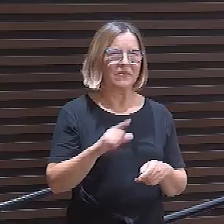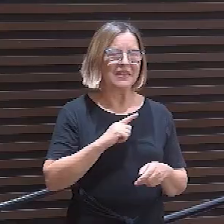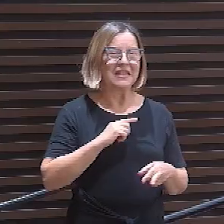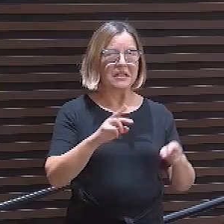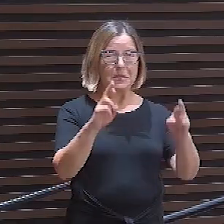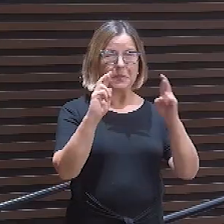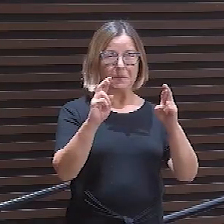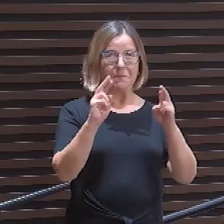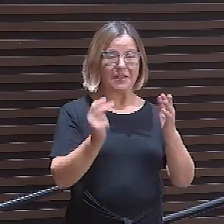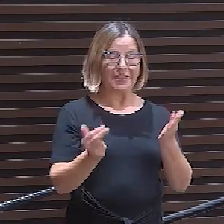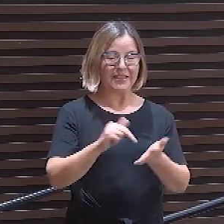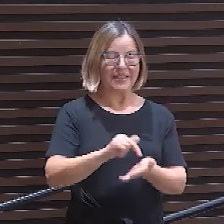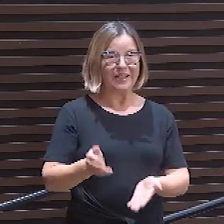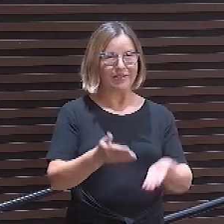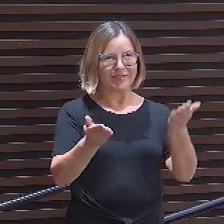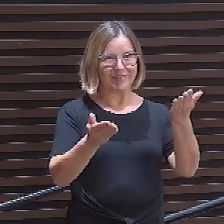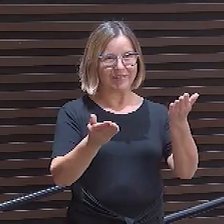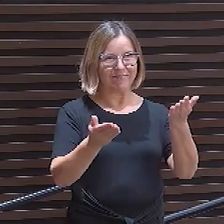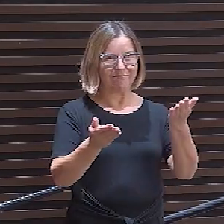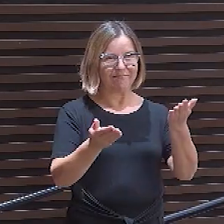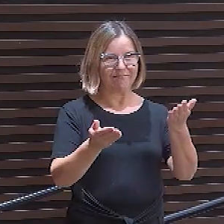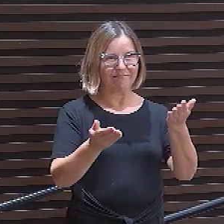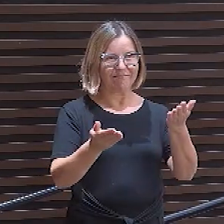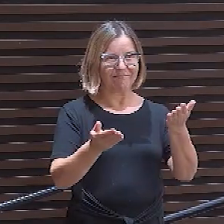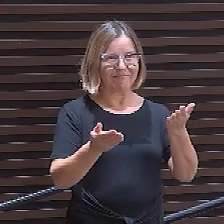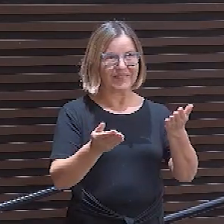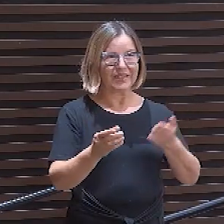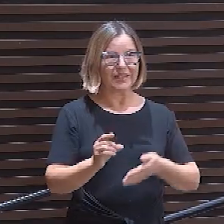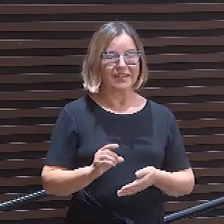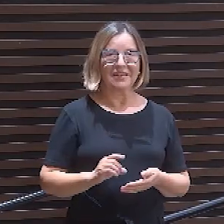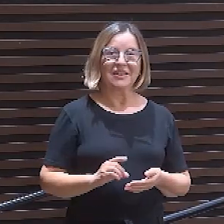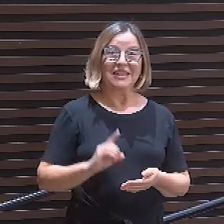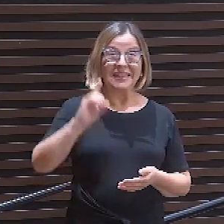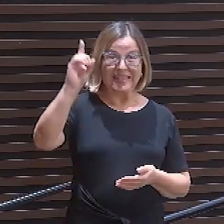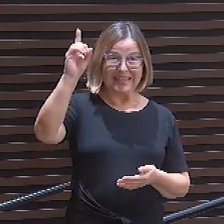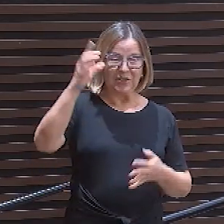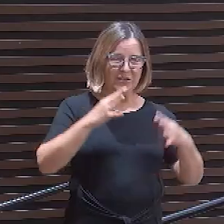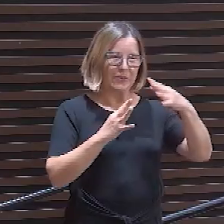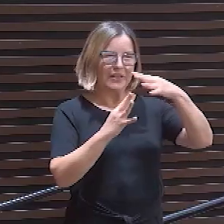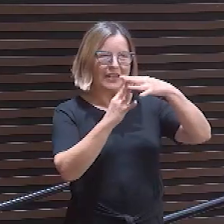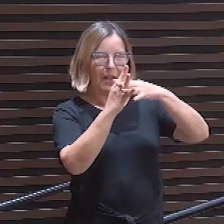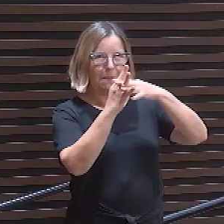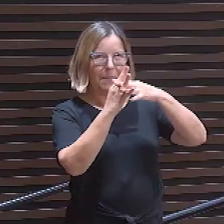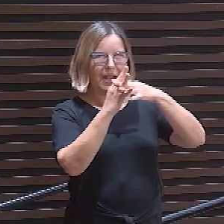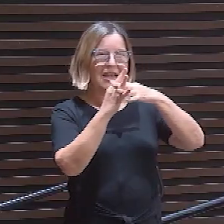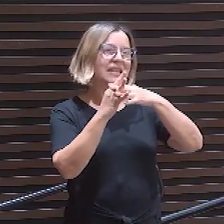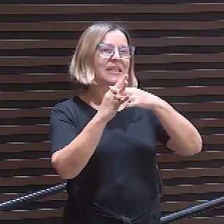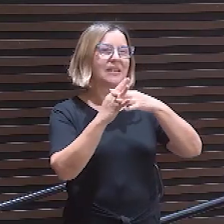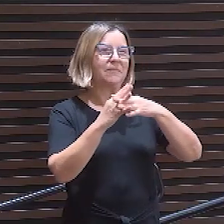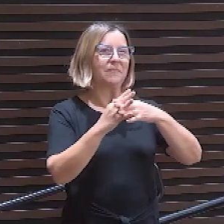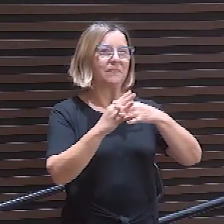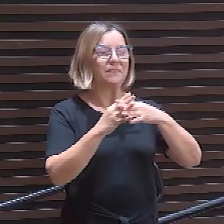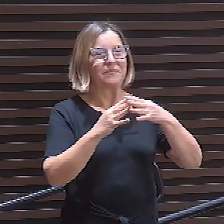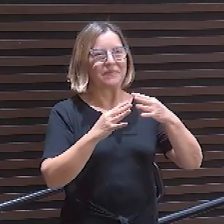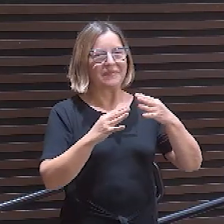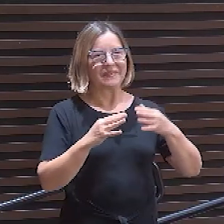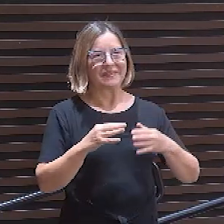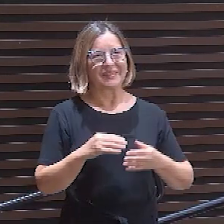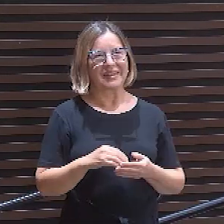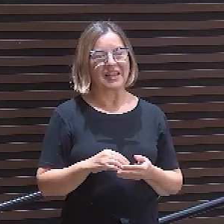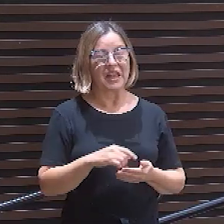Deus que vai além das 3 dimensões. Nós somos